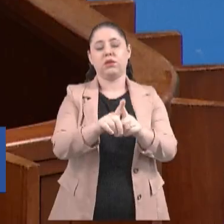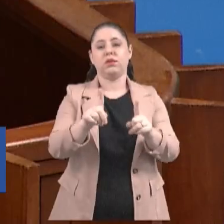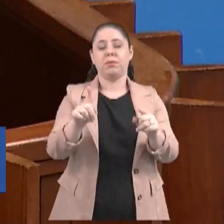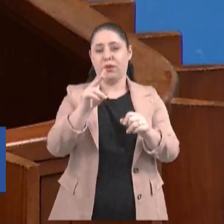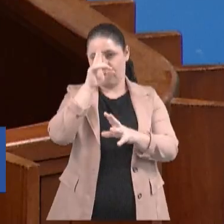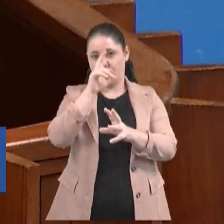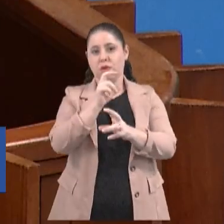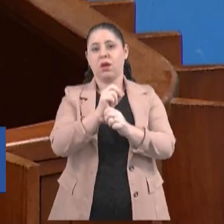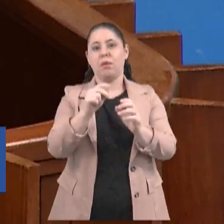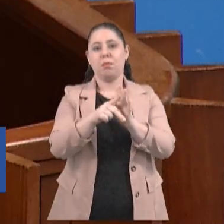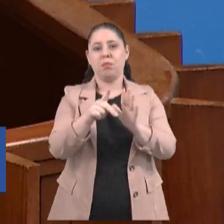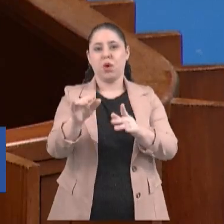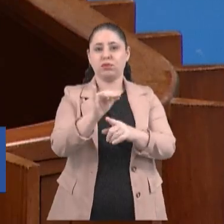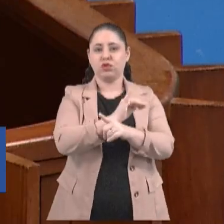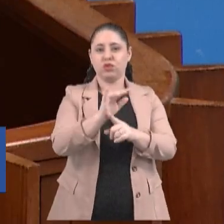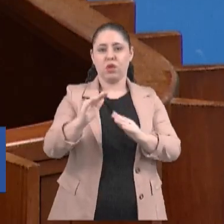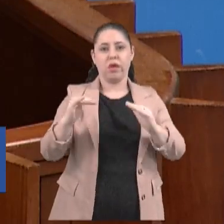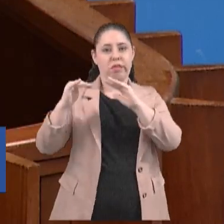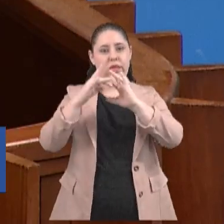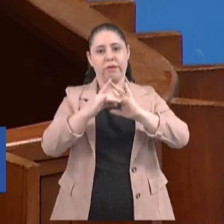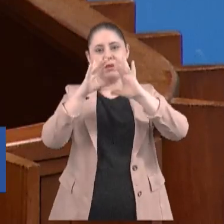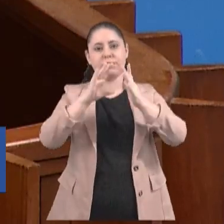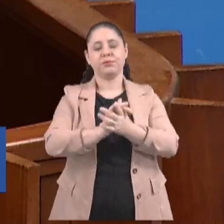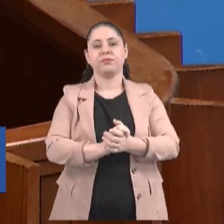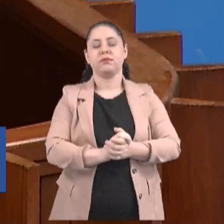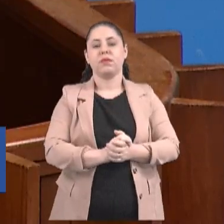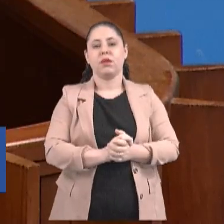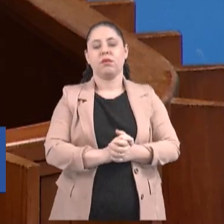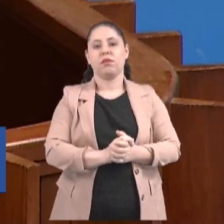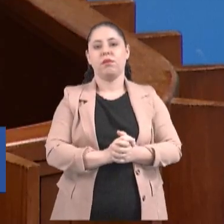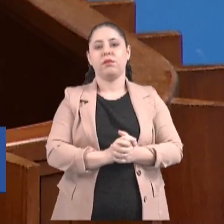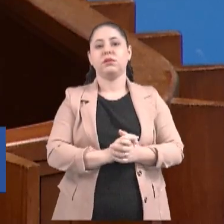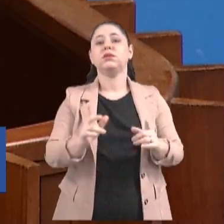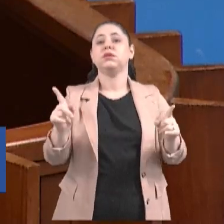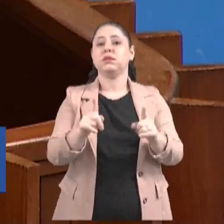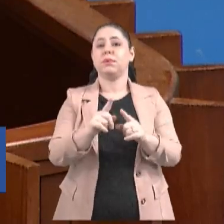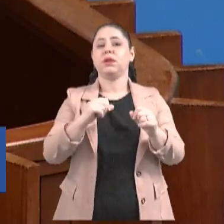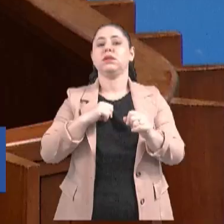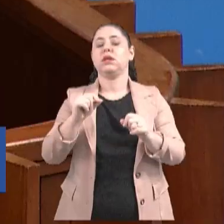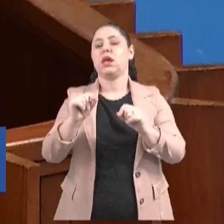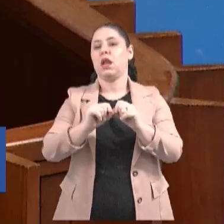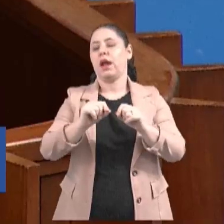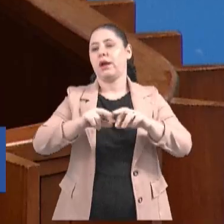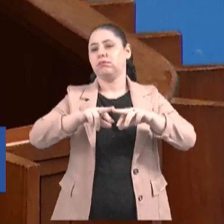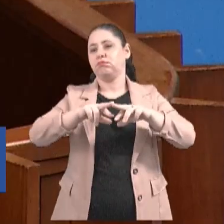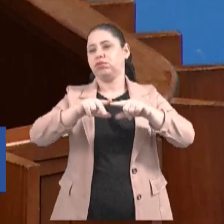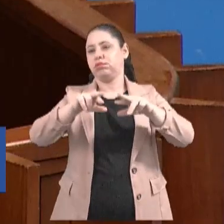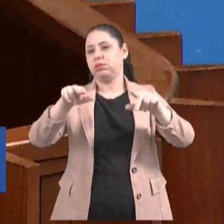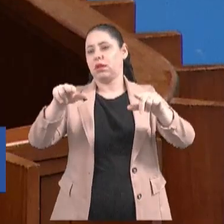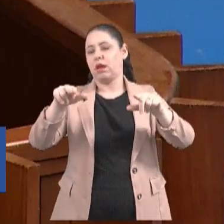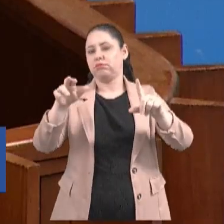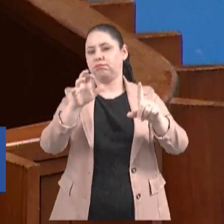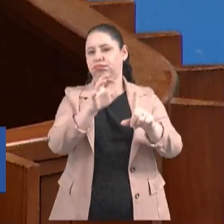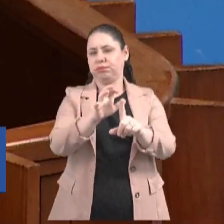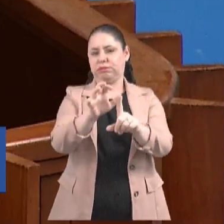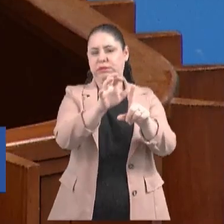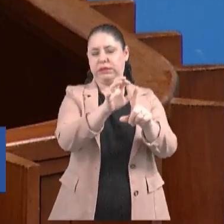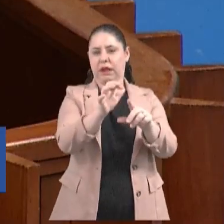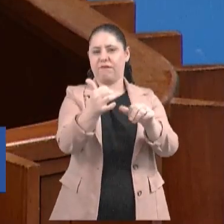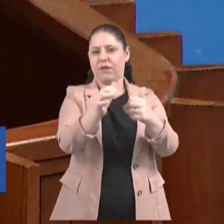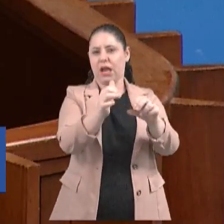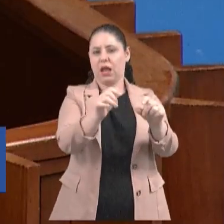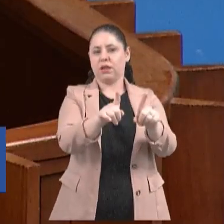ao fortalecimento dos instrumentos democráticos. A consideração da interseccionalidade das opressões